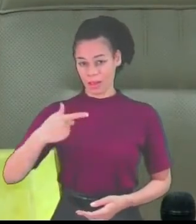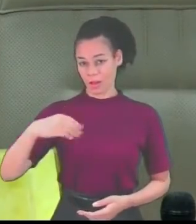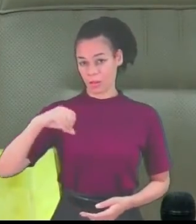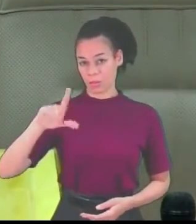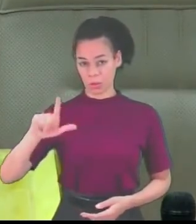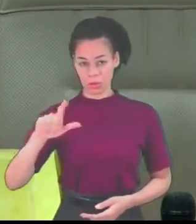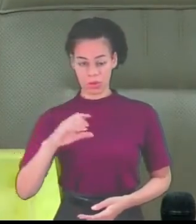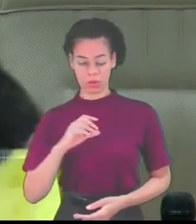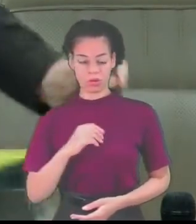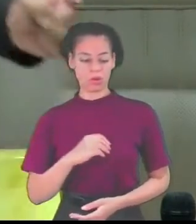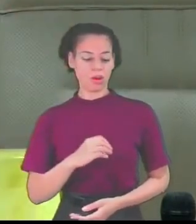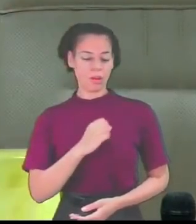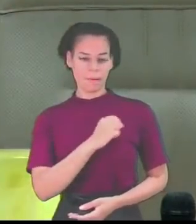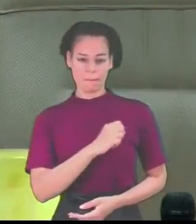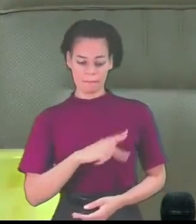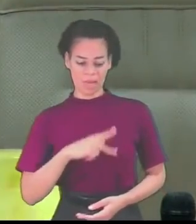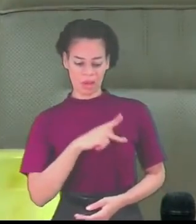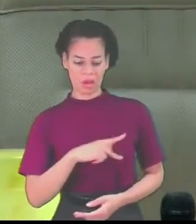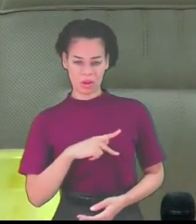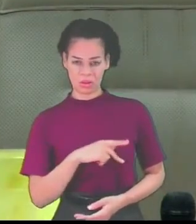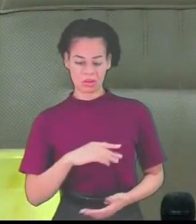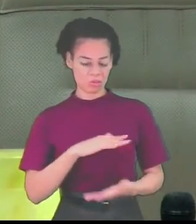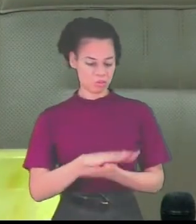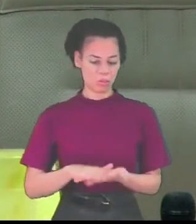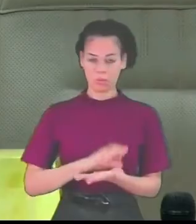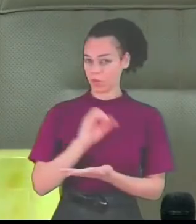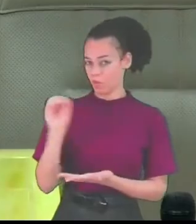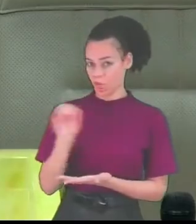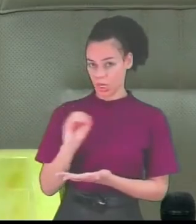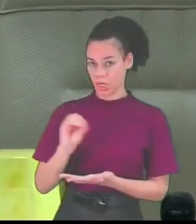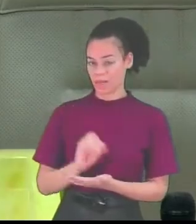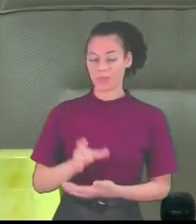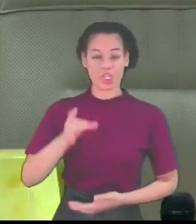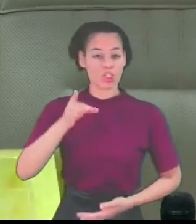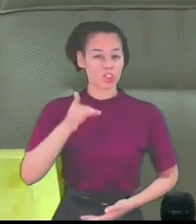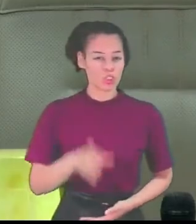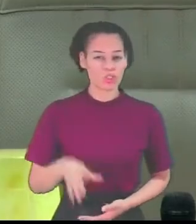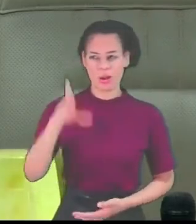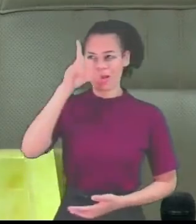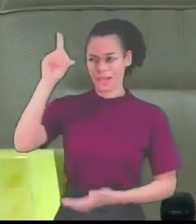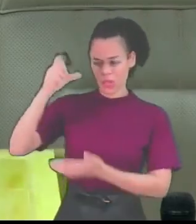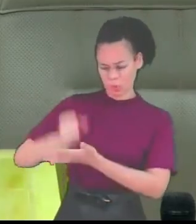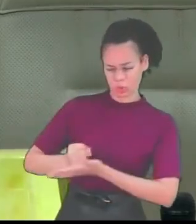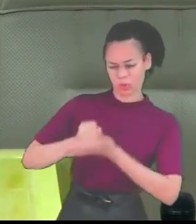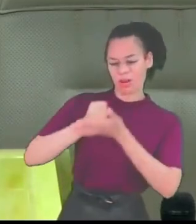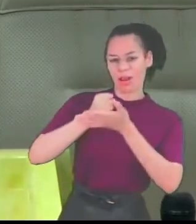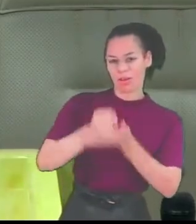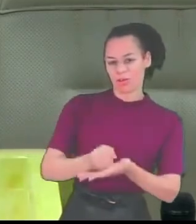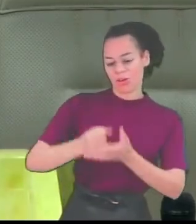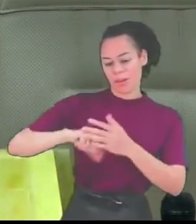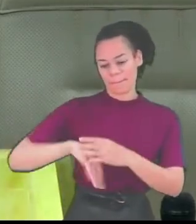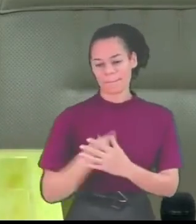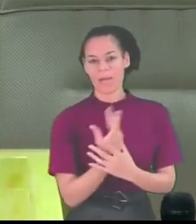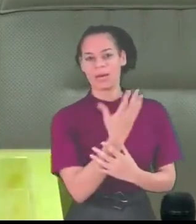Paulo alguma coisa mas se Deus que dá o crescimento glórias a Jesus